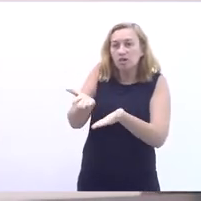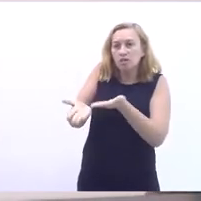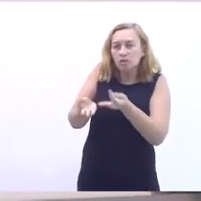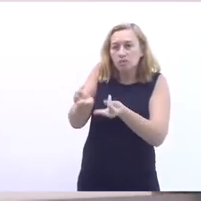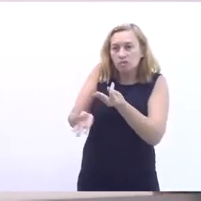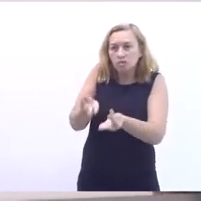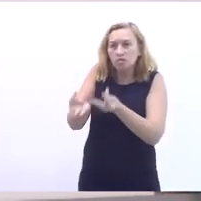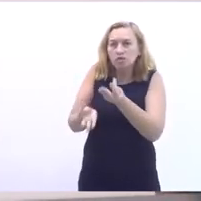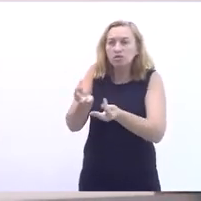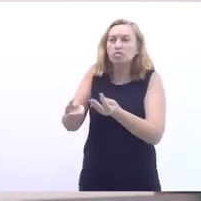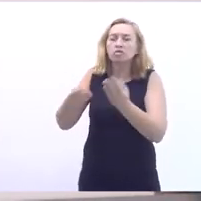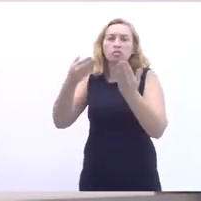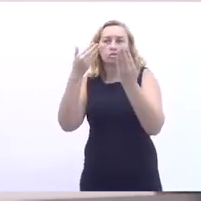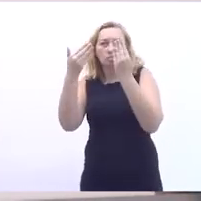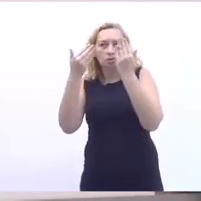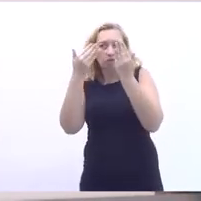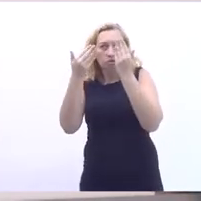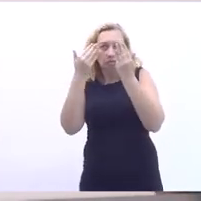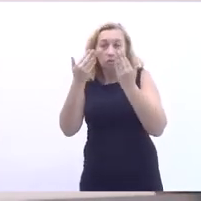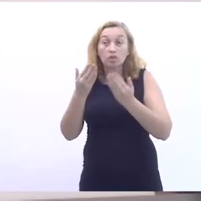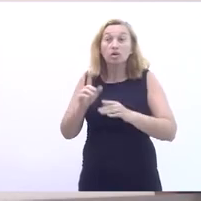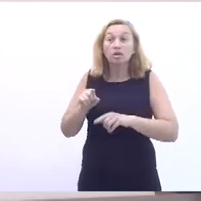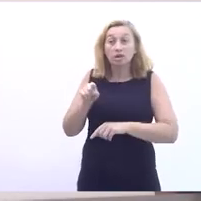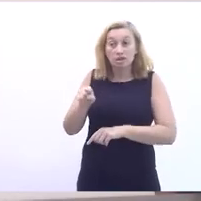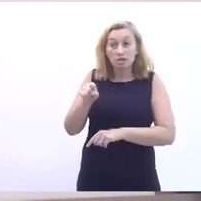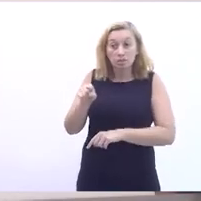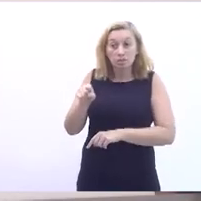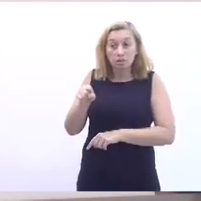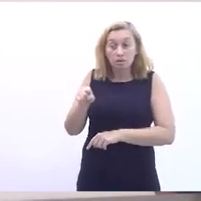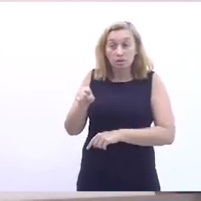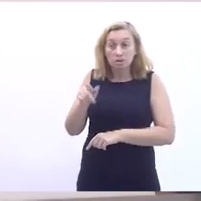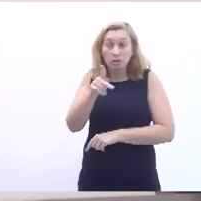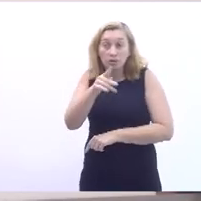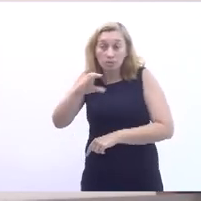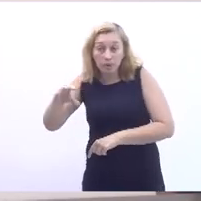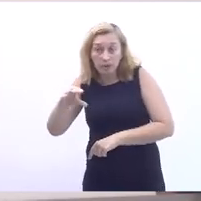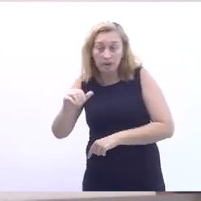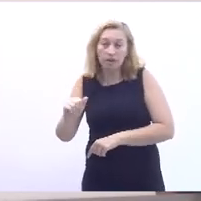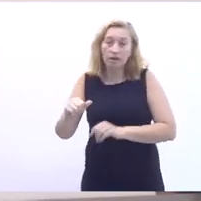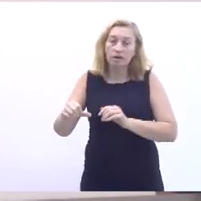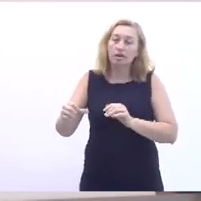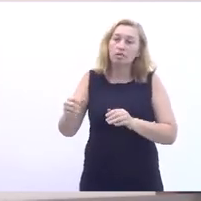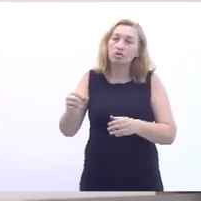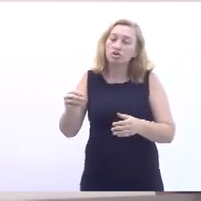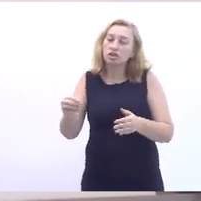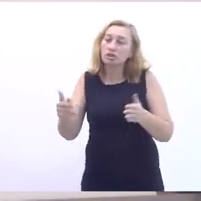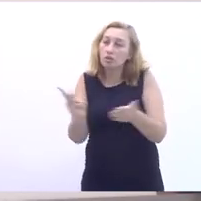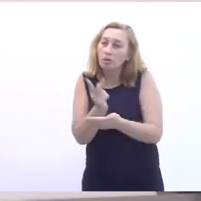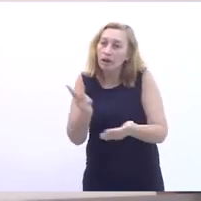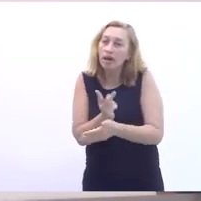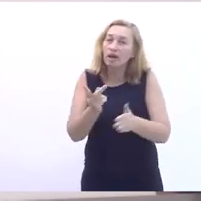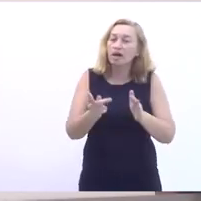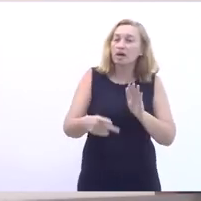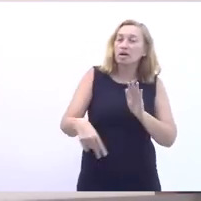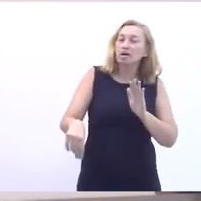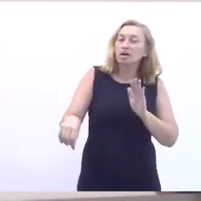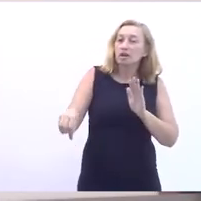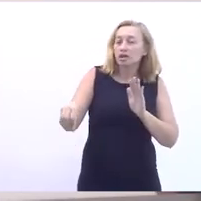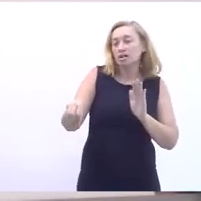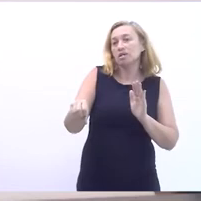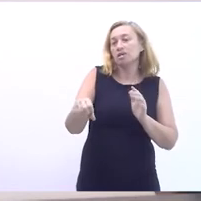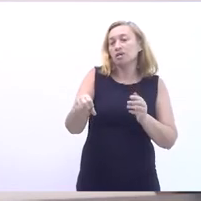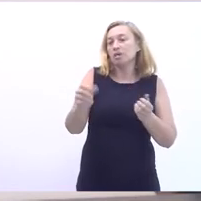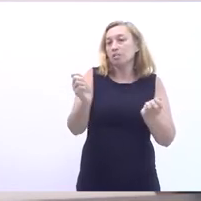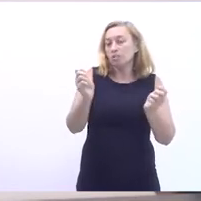assistência psicológica e nesse ponto o estado peca o Estado tem que dar essa essa possibilidade de